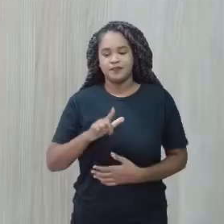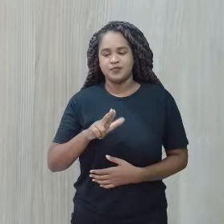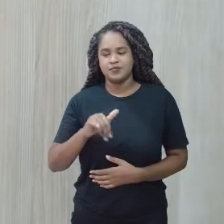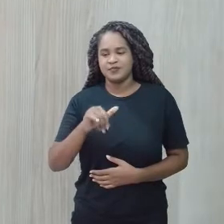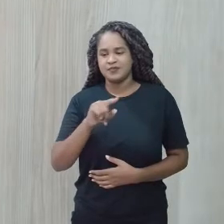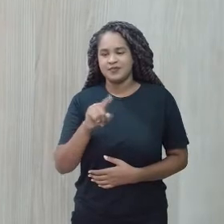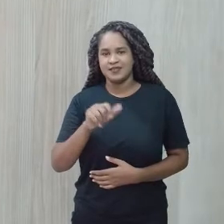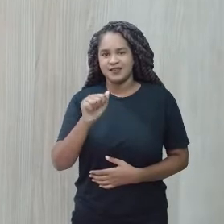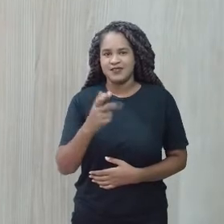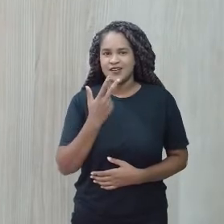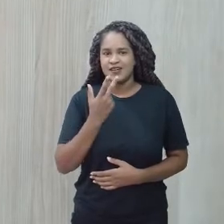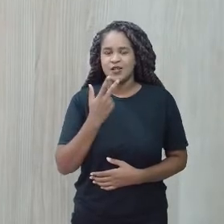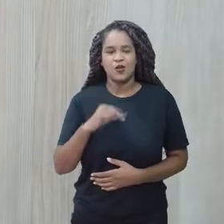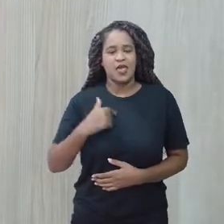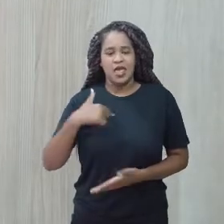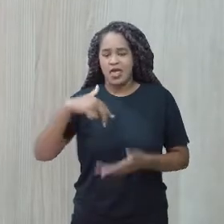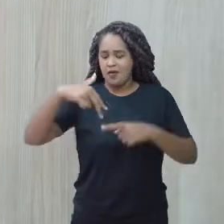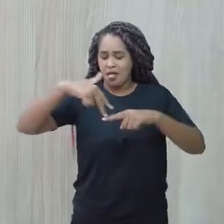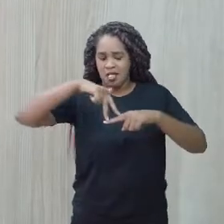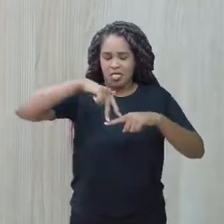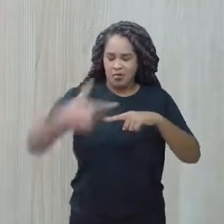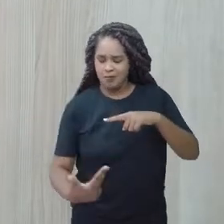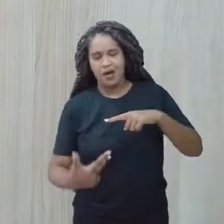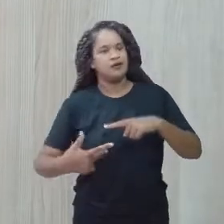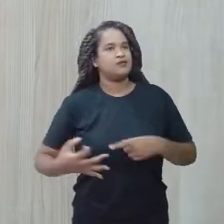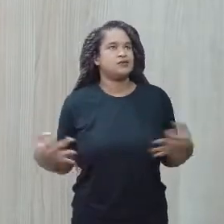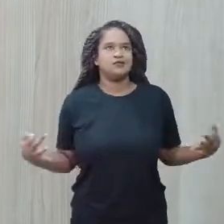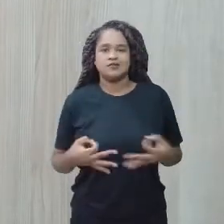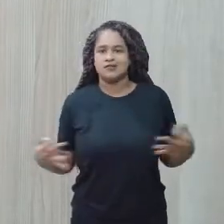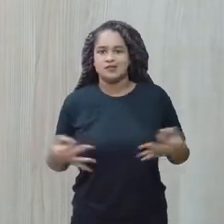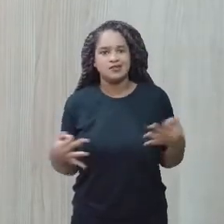eu cairia logo de cara, na primeira, assim.